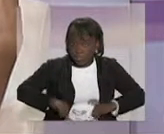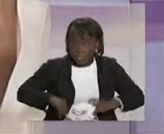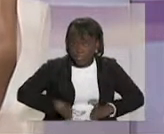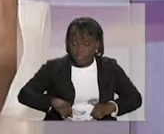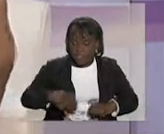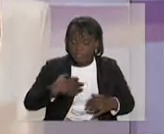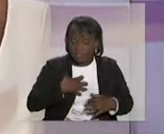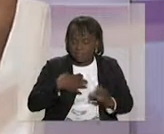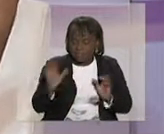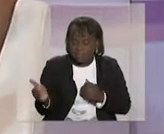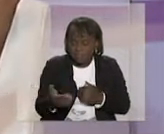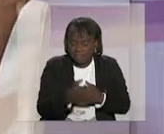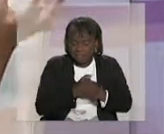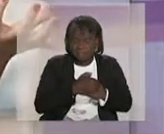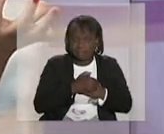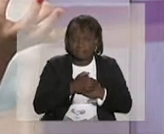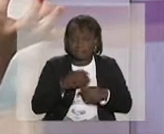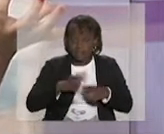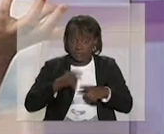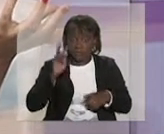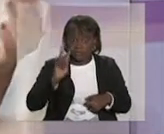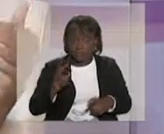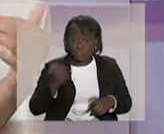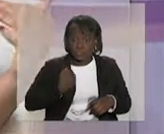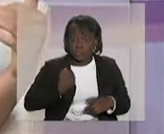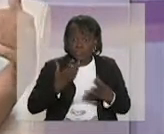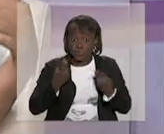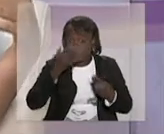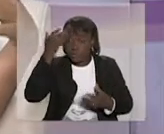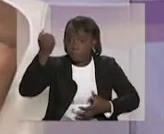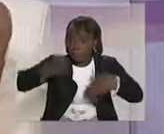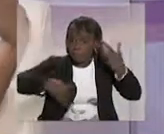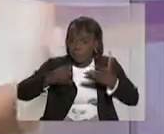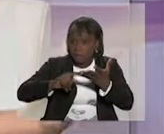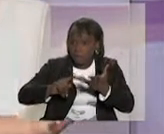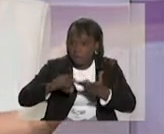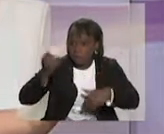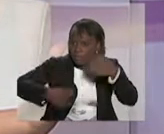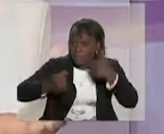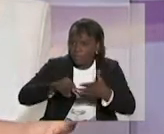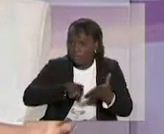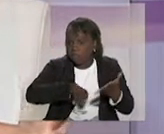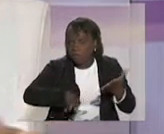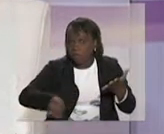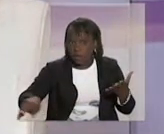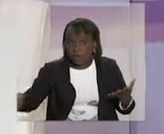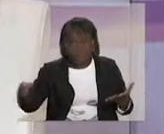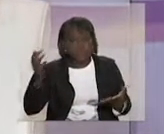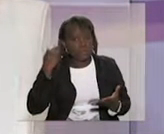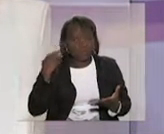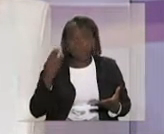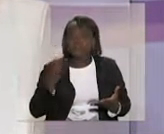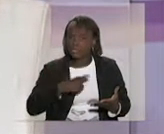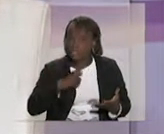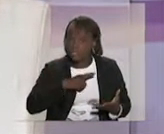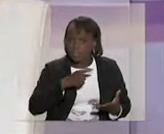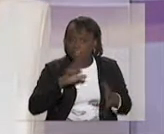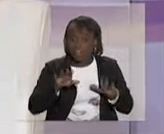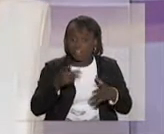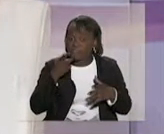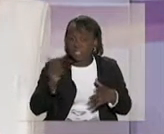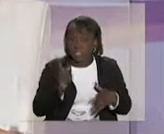que as vítimas se sentissem acolhidas, né? Porque a gente vê pelo número massivo de relatos que surgiram que essa é uma violência